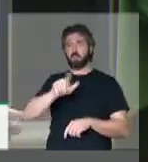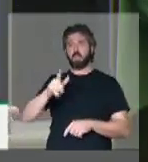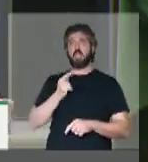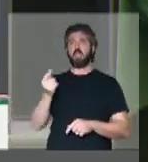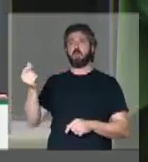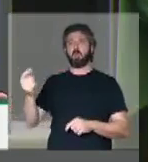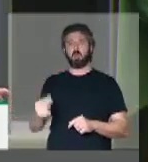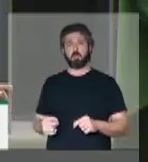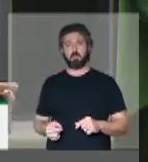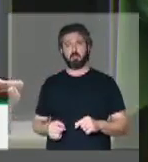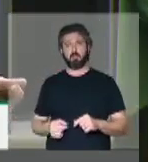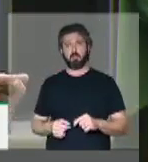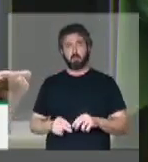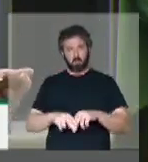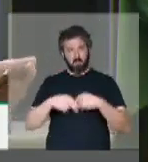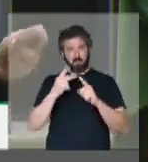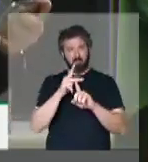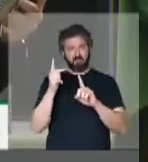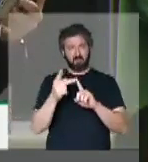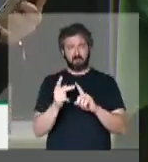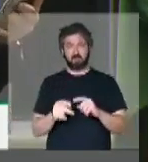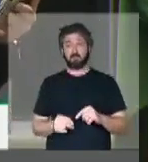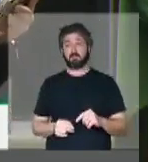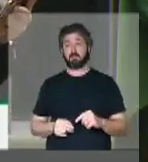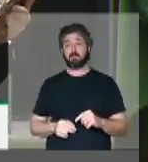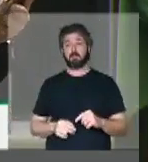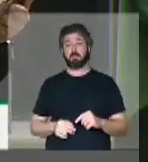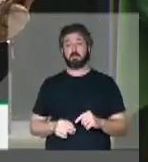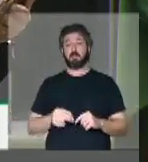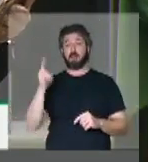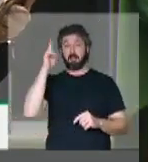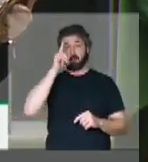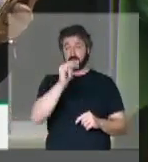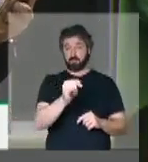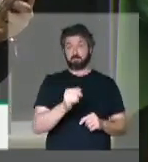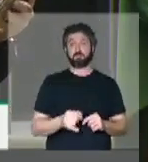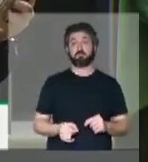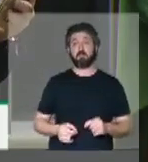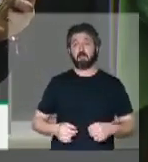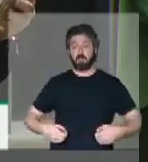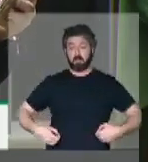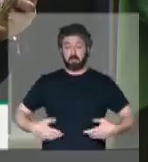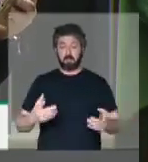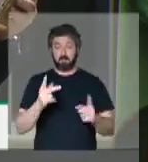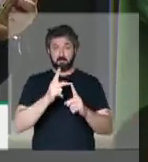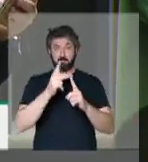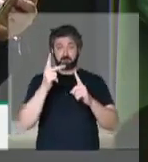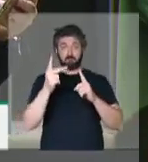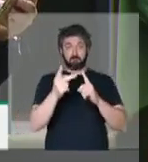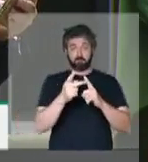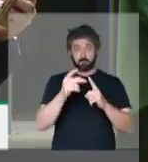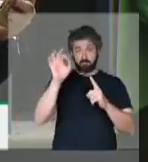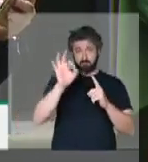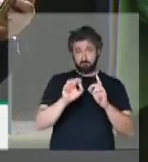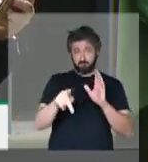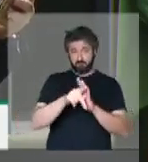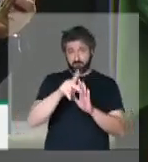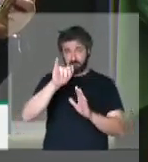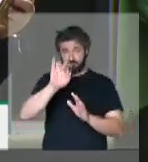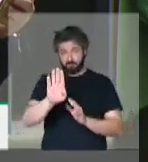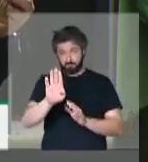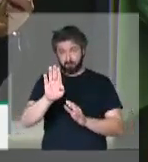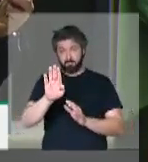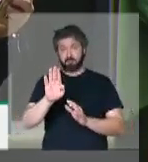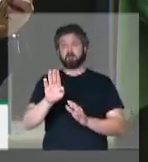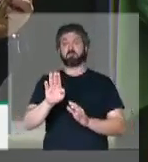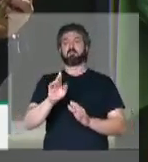países ricos com previdência. Eu quero aqui lembrar que gastos previdenciários em percentual de PIB,